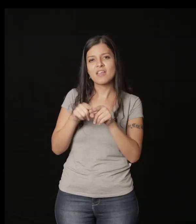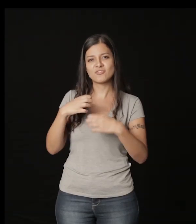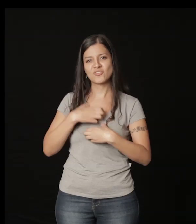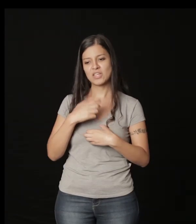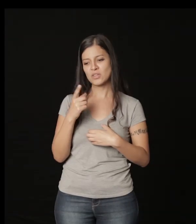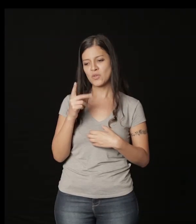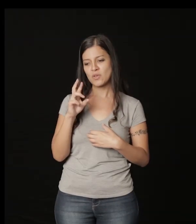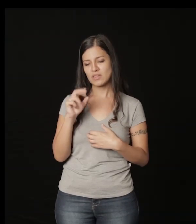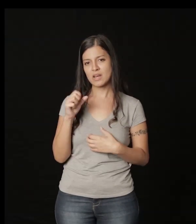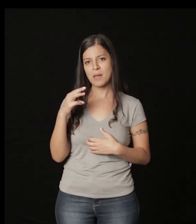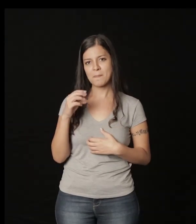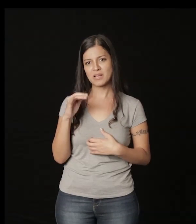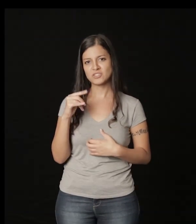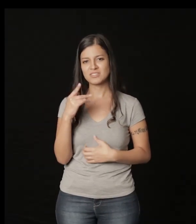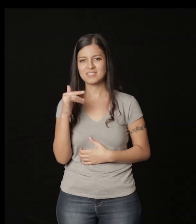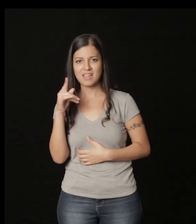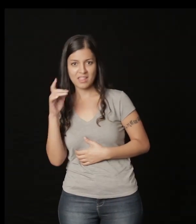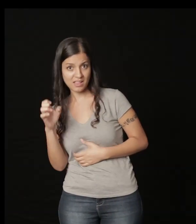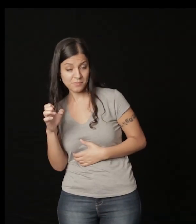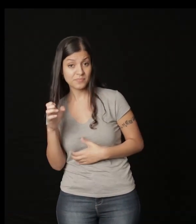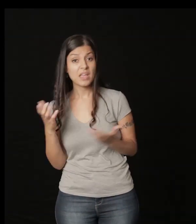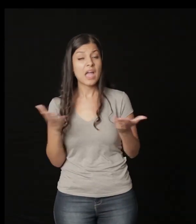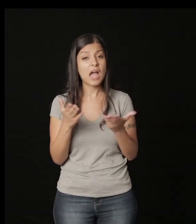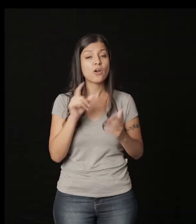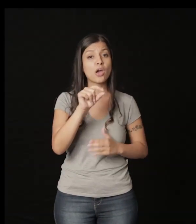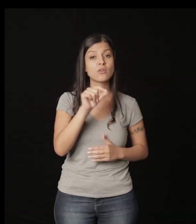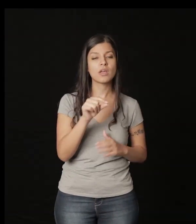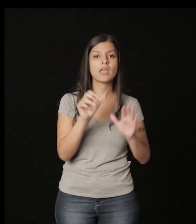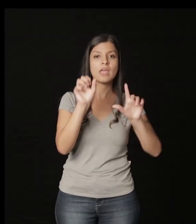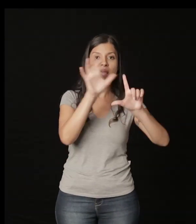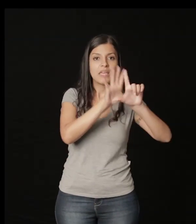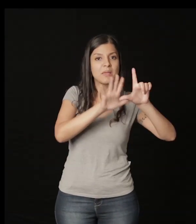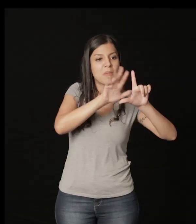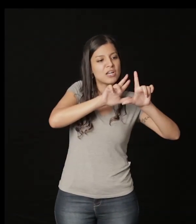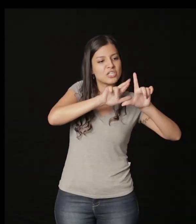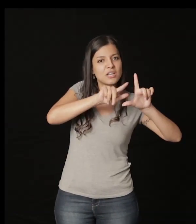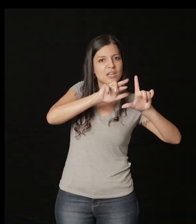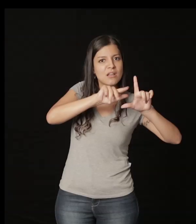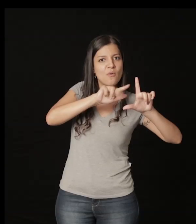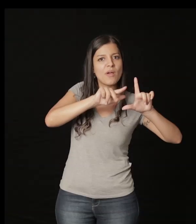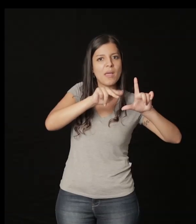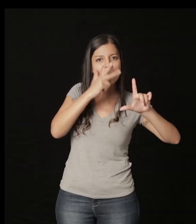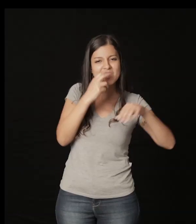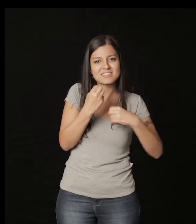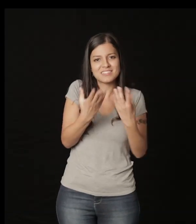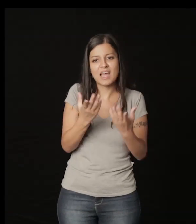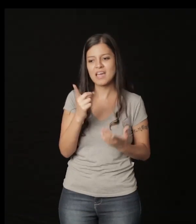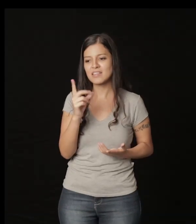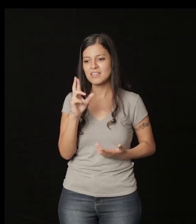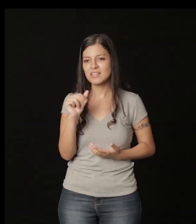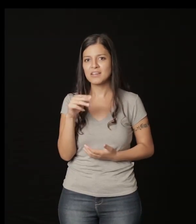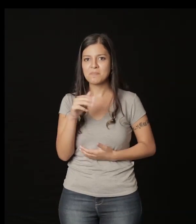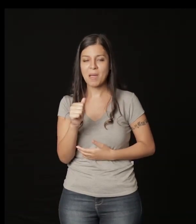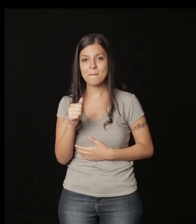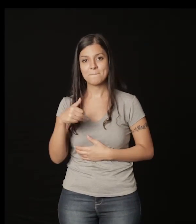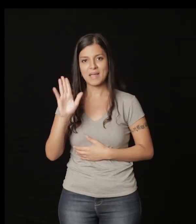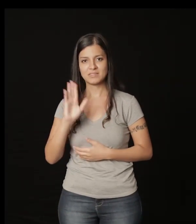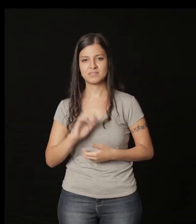a dramaticidade, nesse caso, a estratégia da não-imagem acentua o drama da situação.